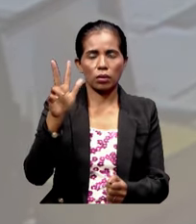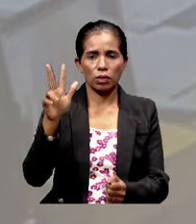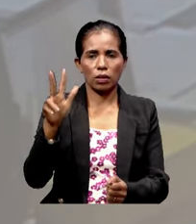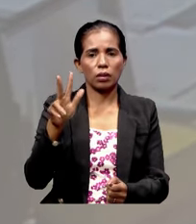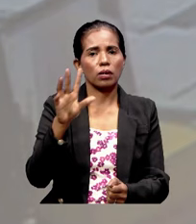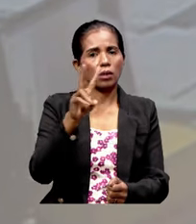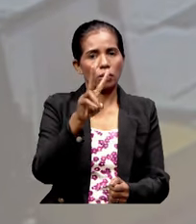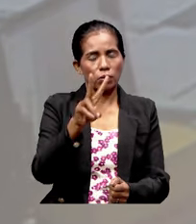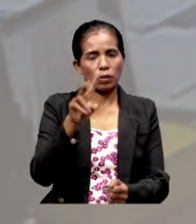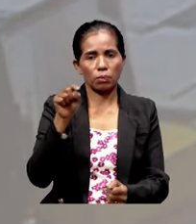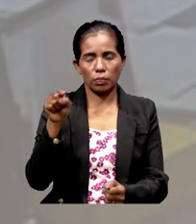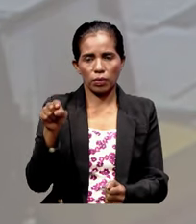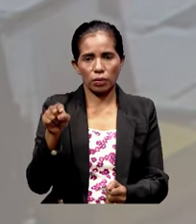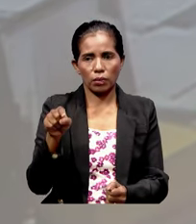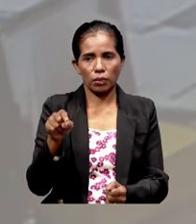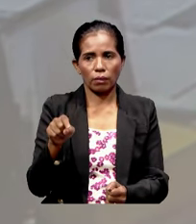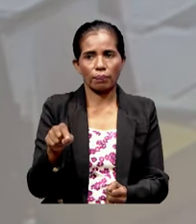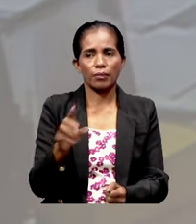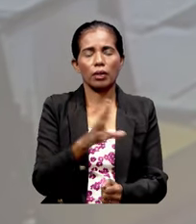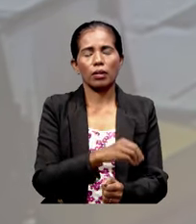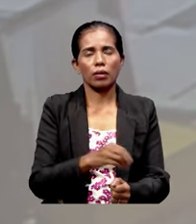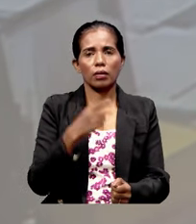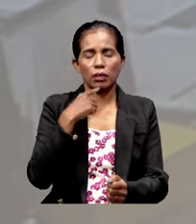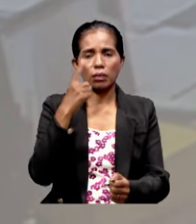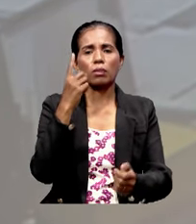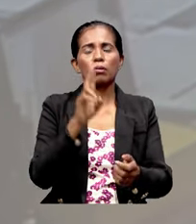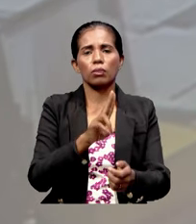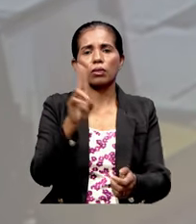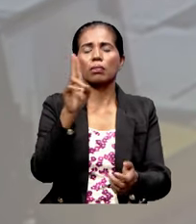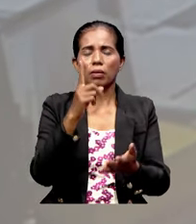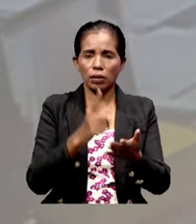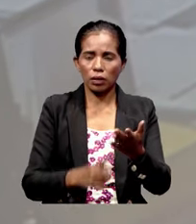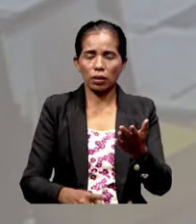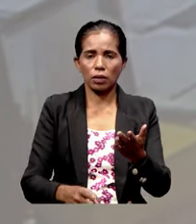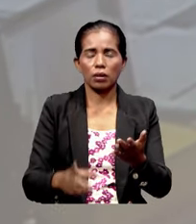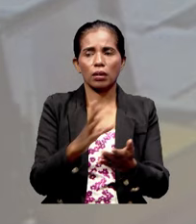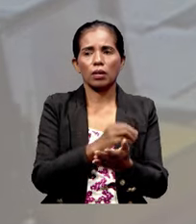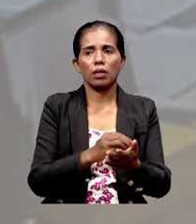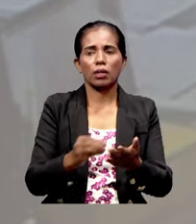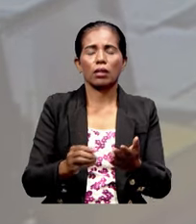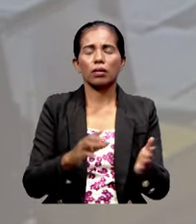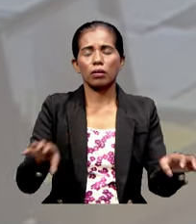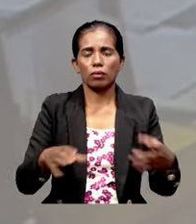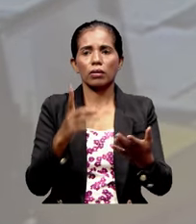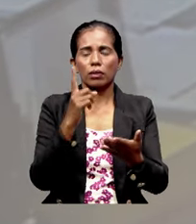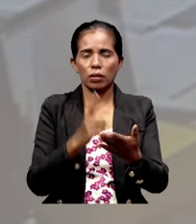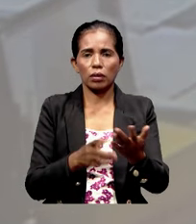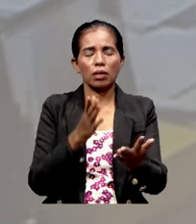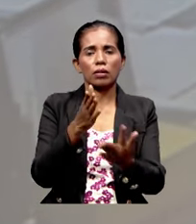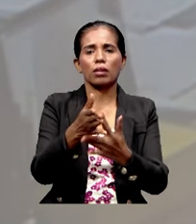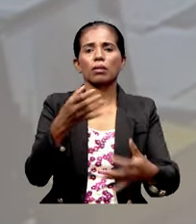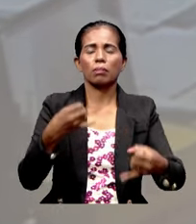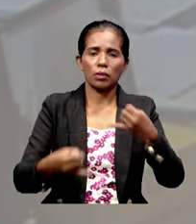832 ponto se abrange a saída de e a progresso acesso à